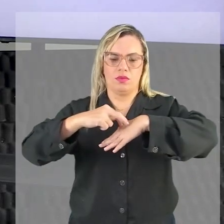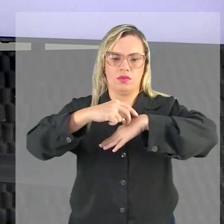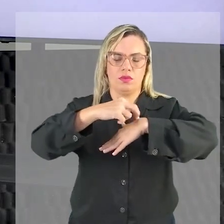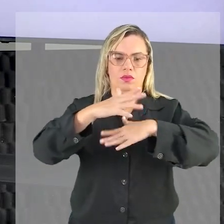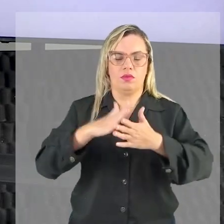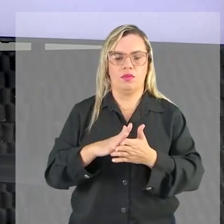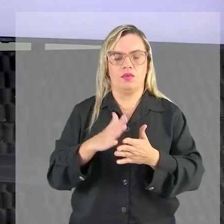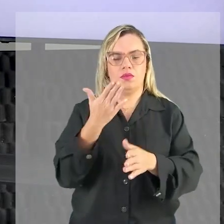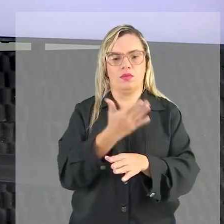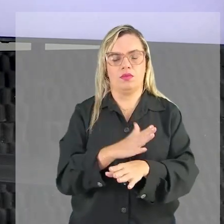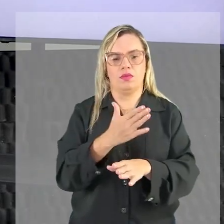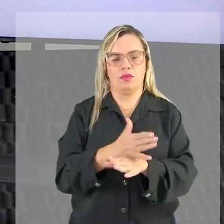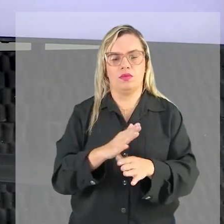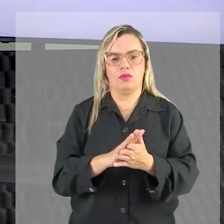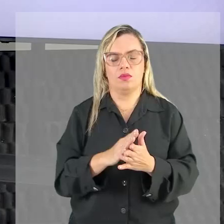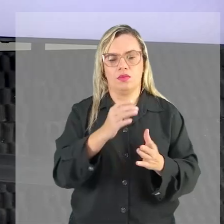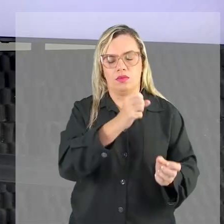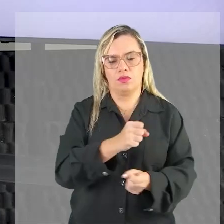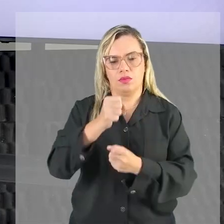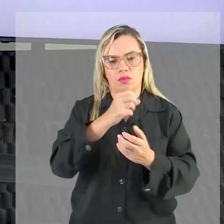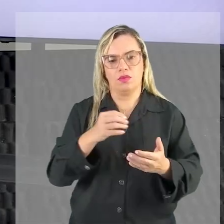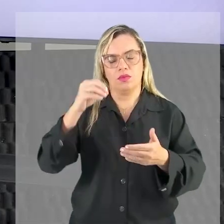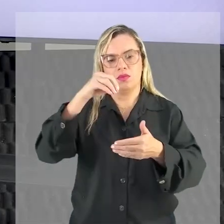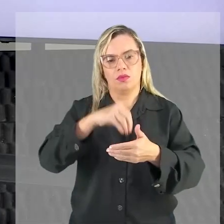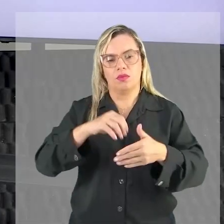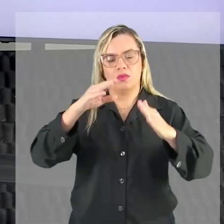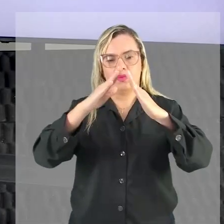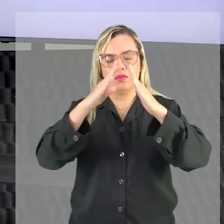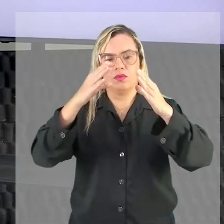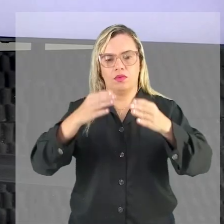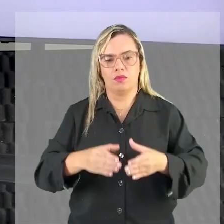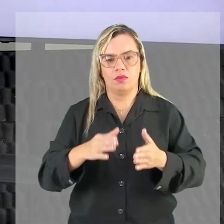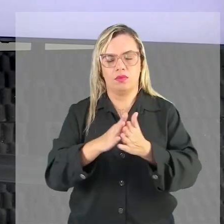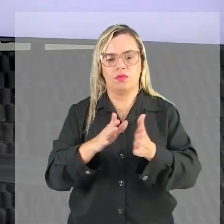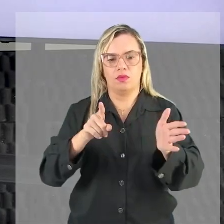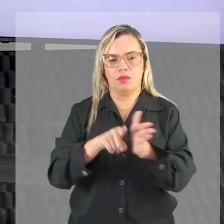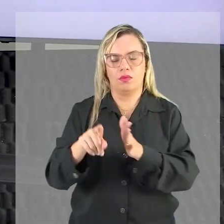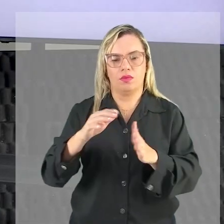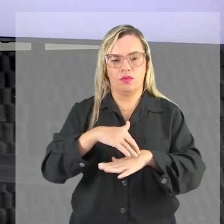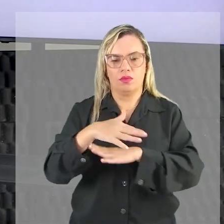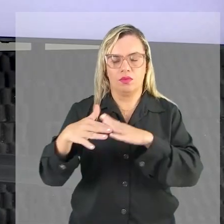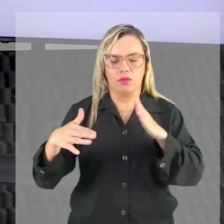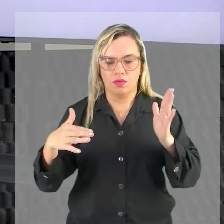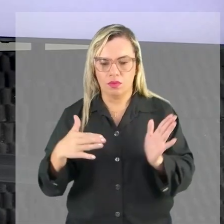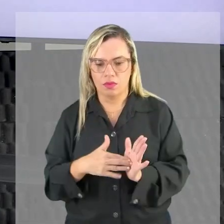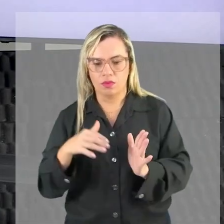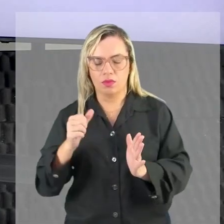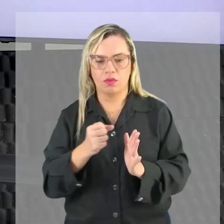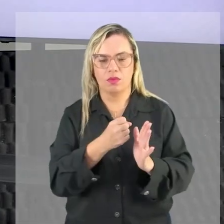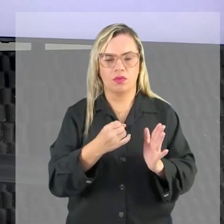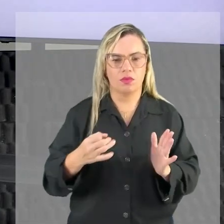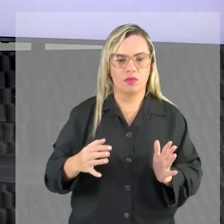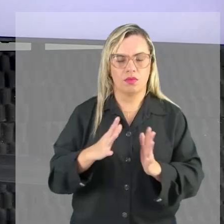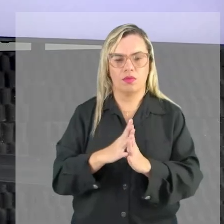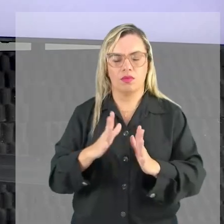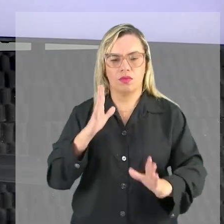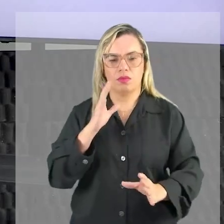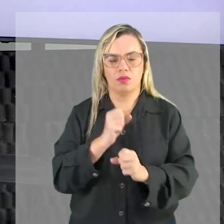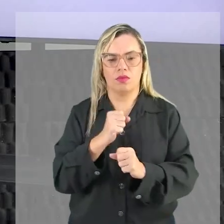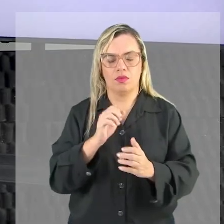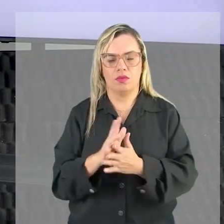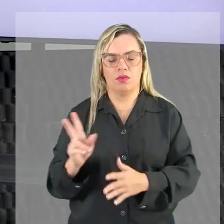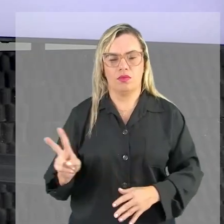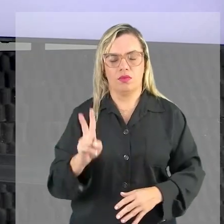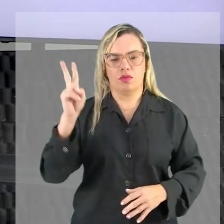atividades da vida doméstica. Então, neste questionário, tudo isso vai ser contabilizado e aí consegue chegar a